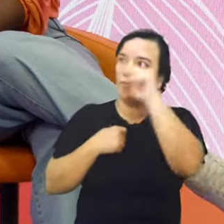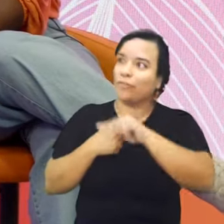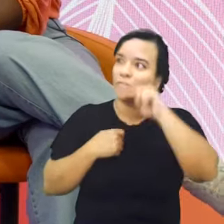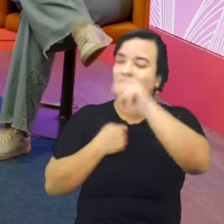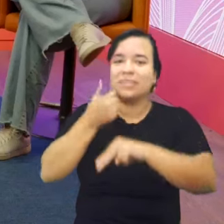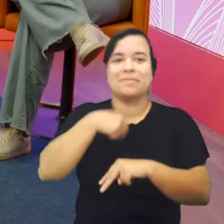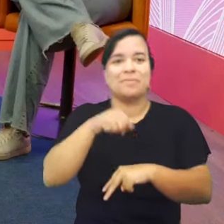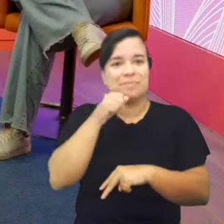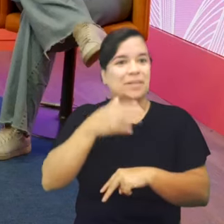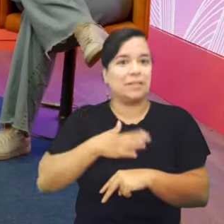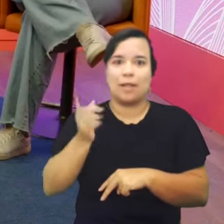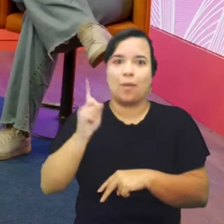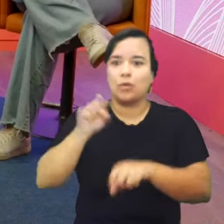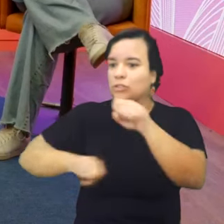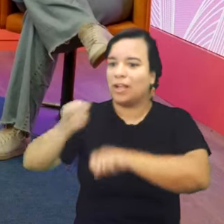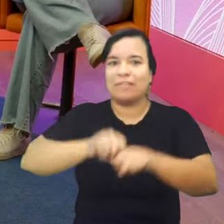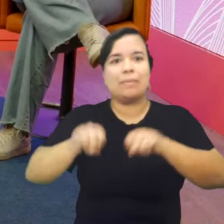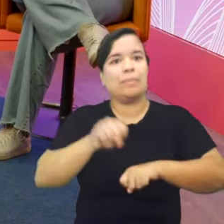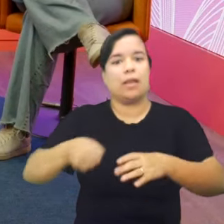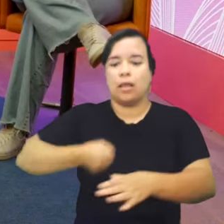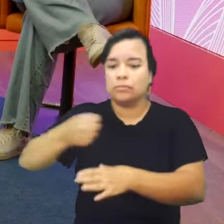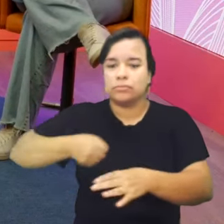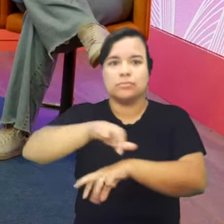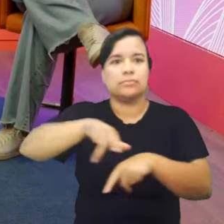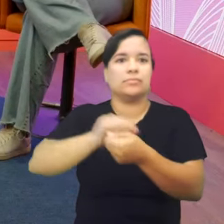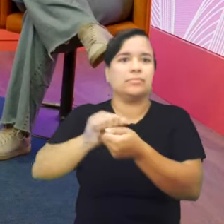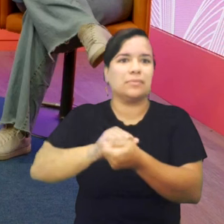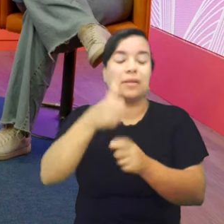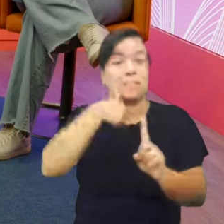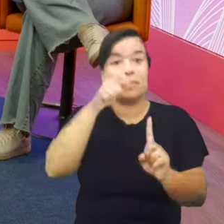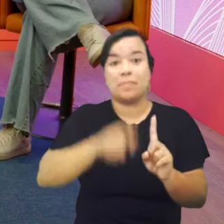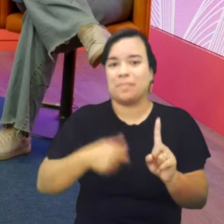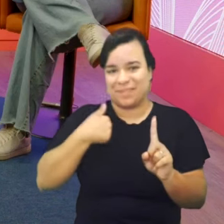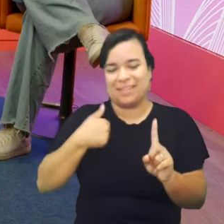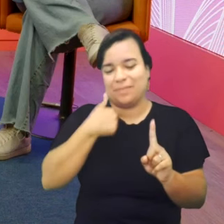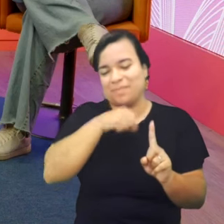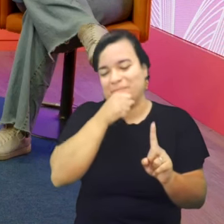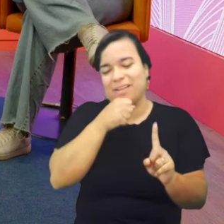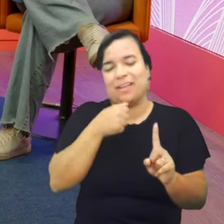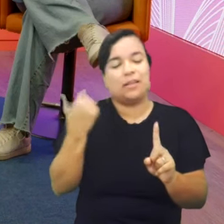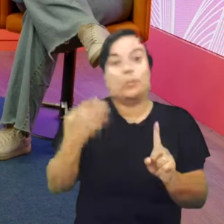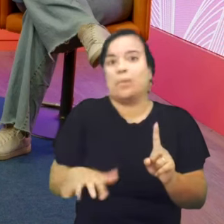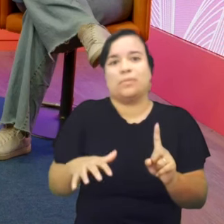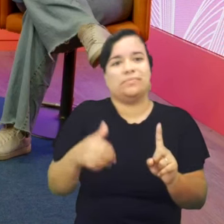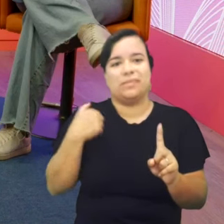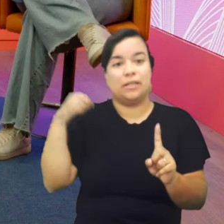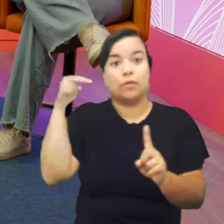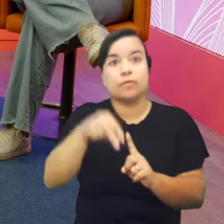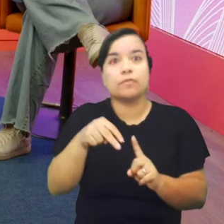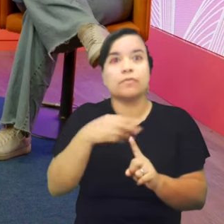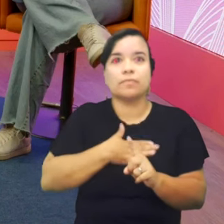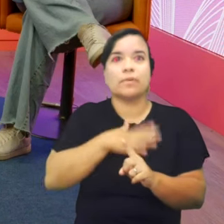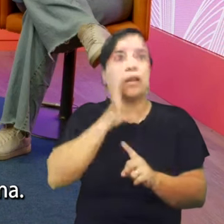sua mãe? É, deixava isso muito claro, não quero que isso para vocês, então nunca foi mira para mim, olha, né? Nunca. Sempre pensei